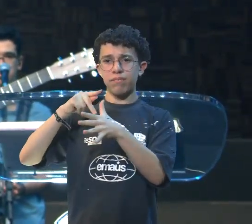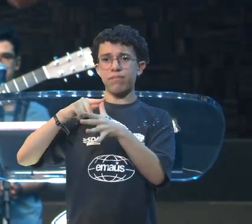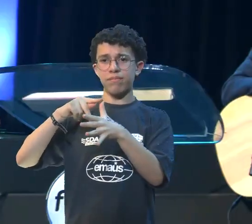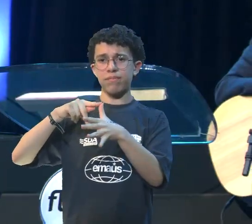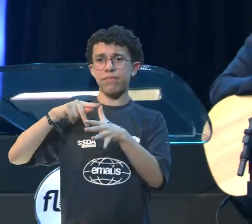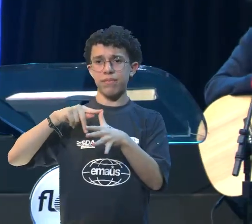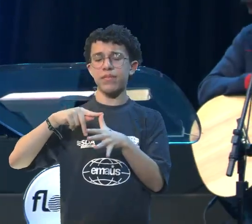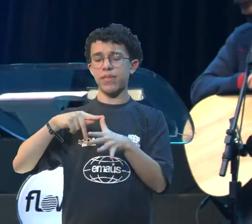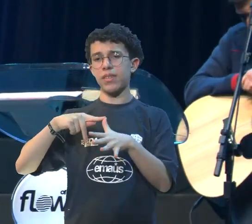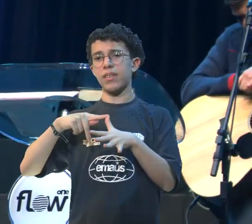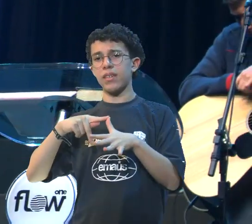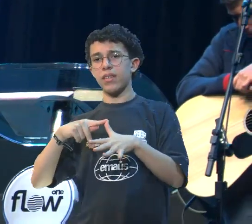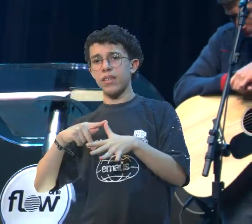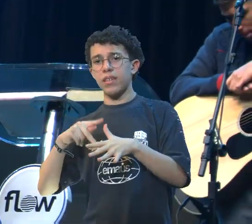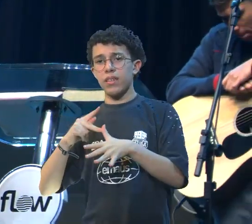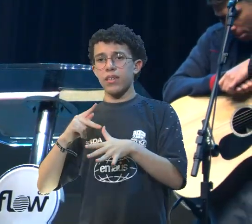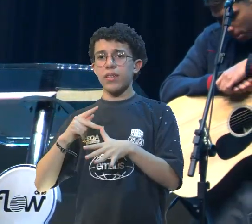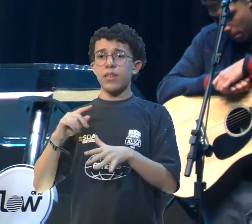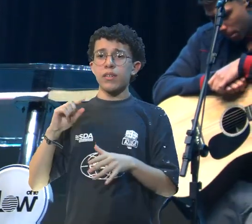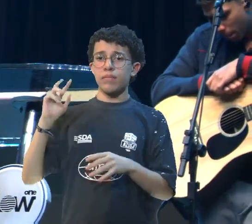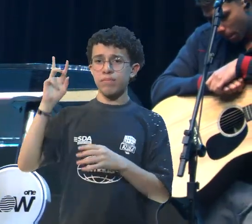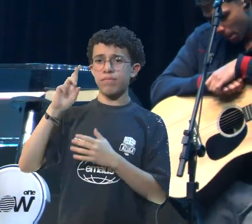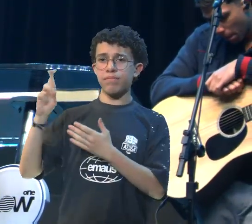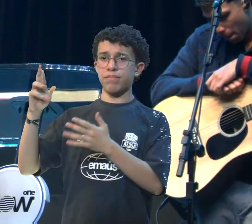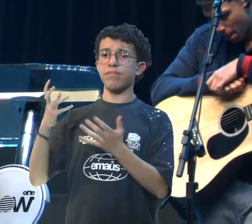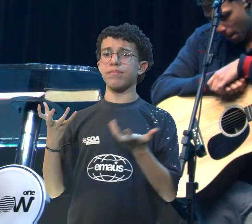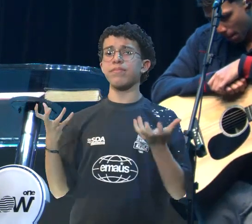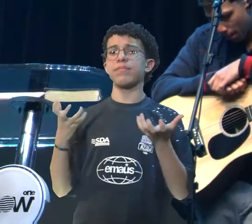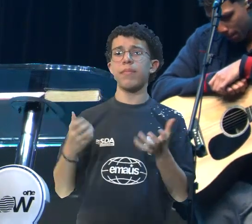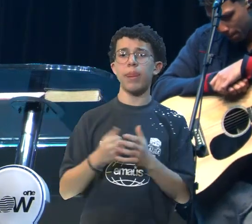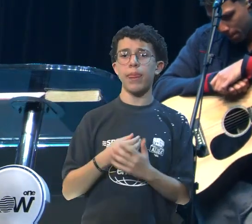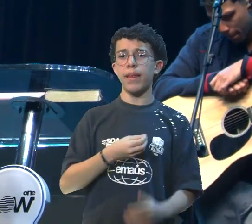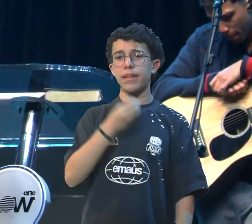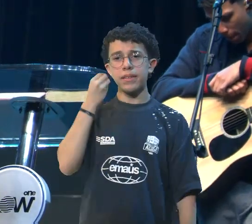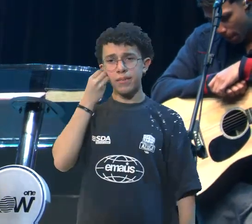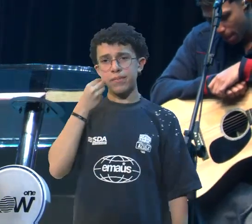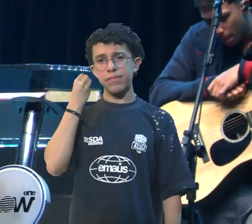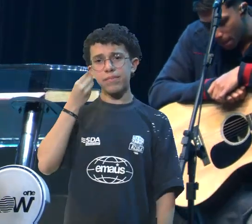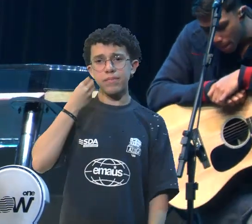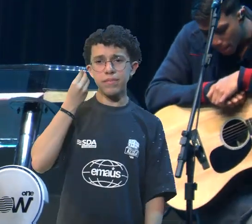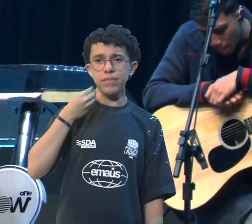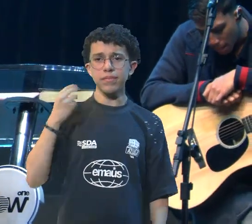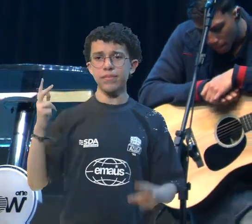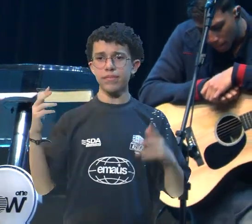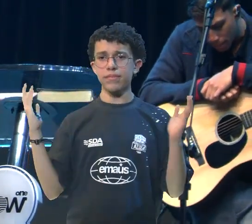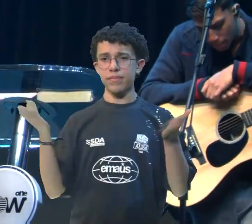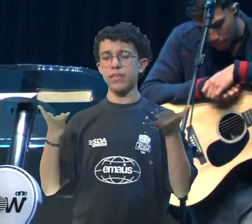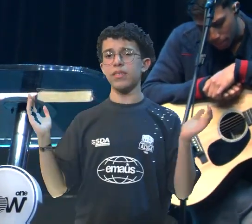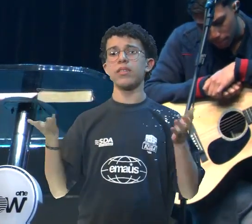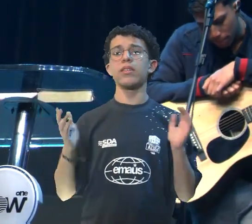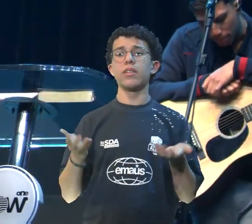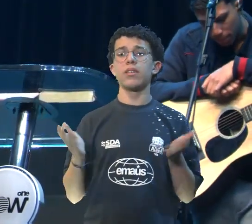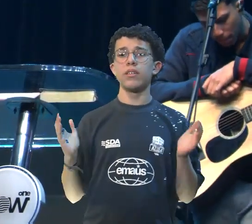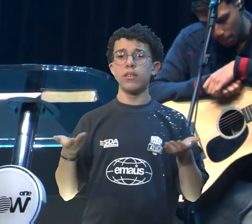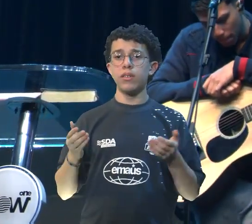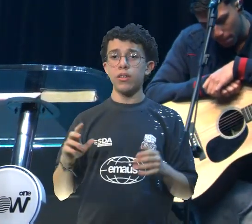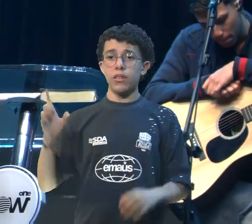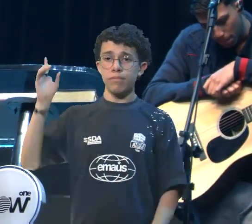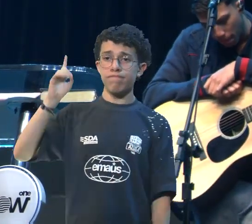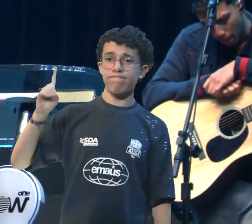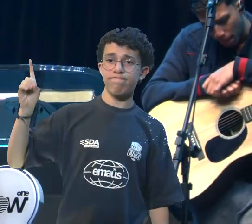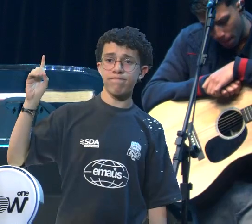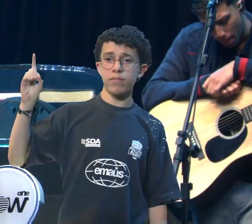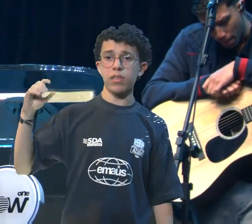nós queremos viver essa verdade na nossa casa, que hoje o Senhor comece algo novo na vida